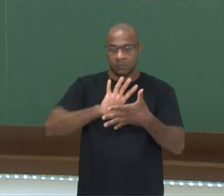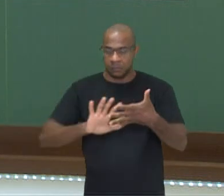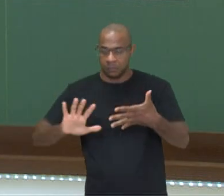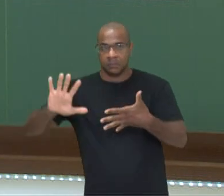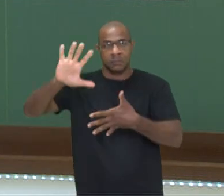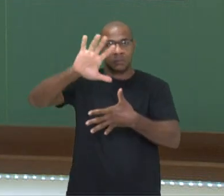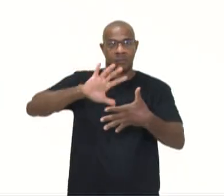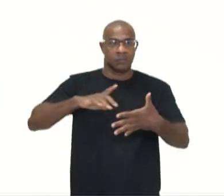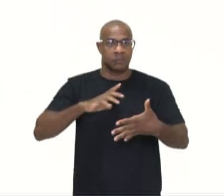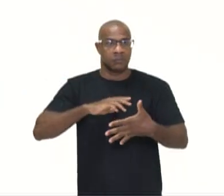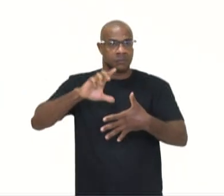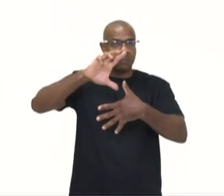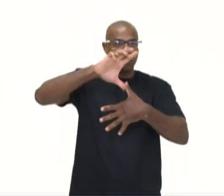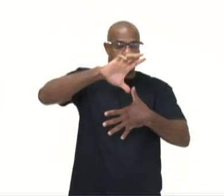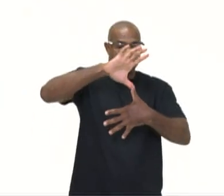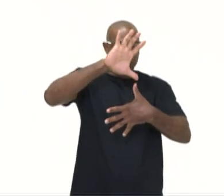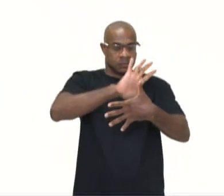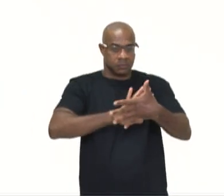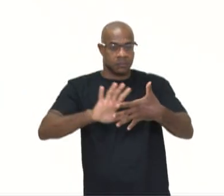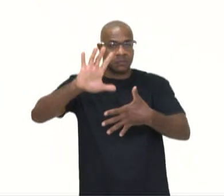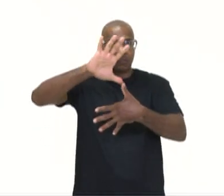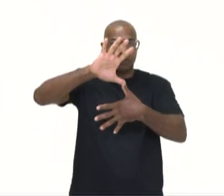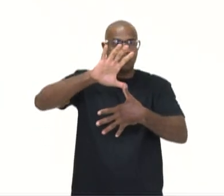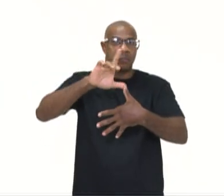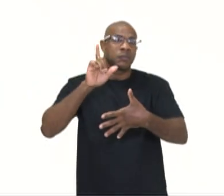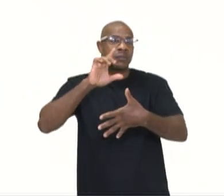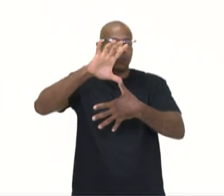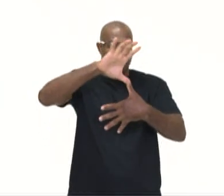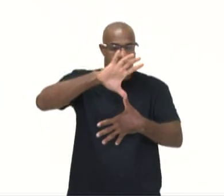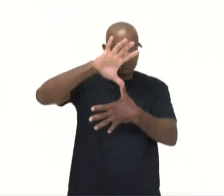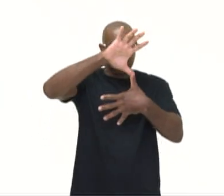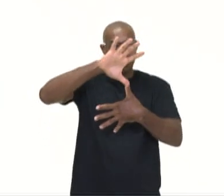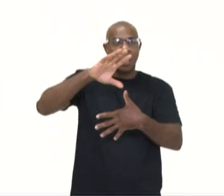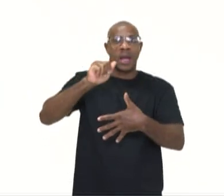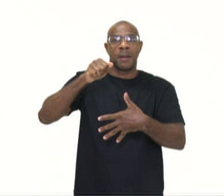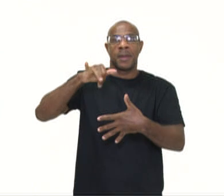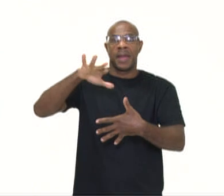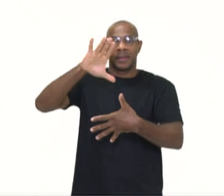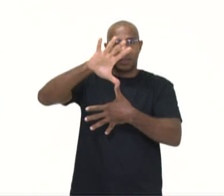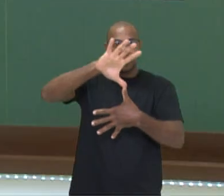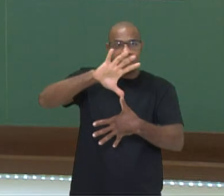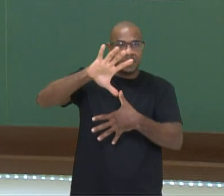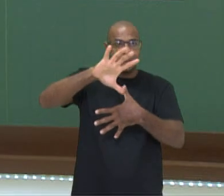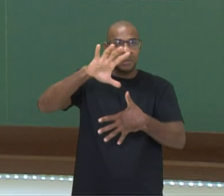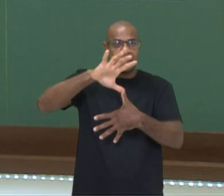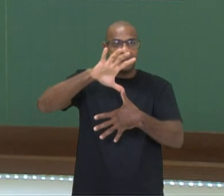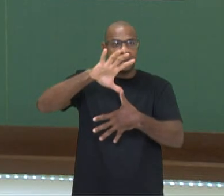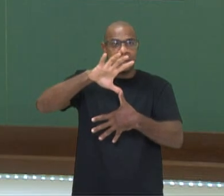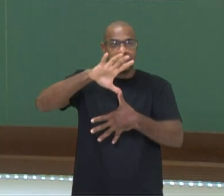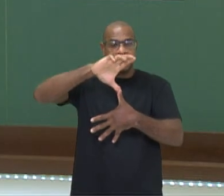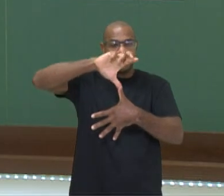aqui está o continente americano, que aqui está o continente